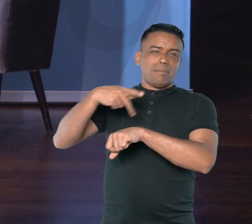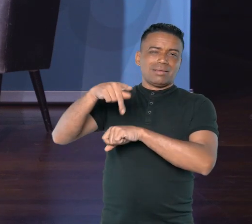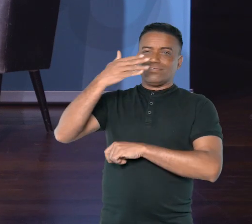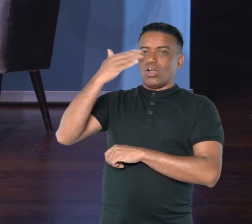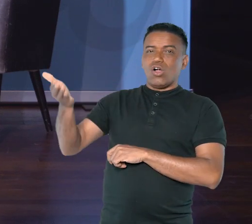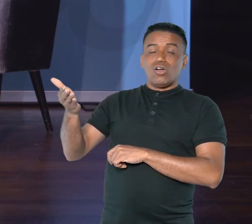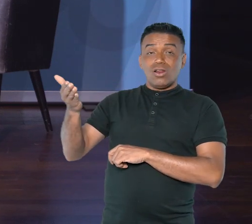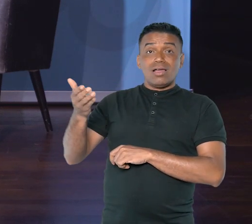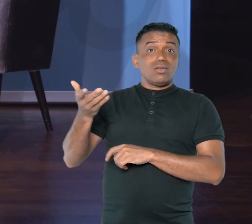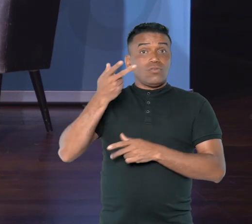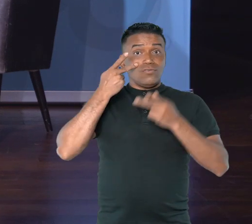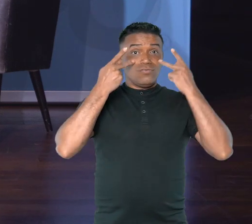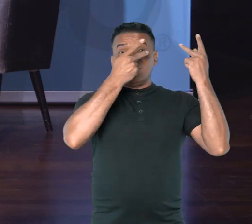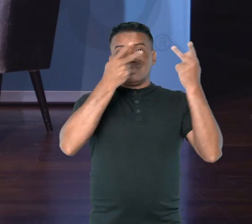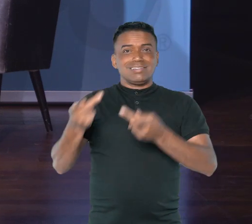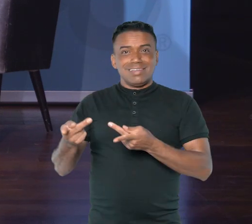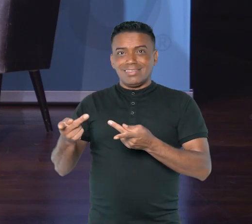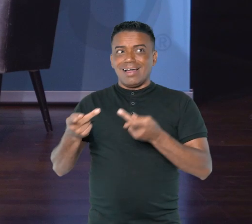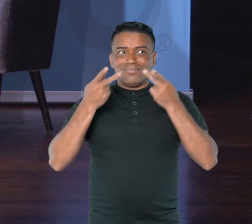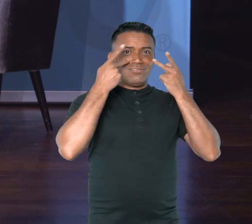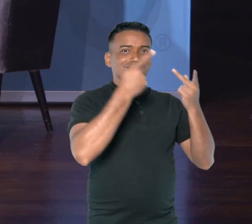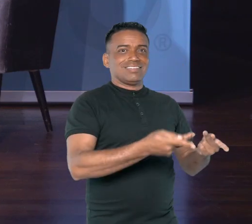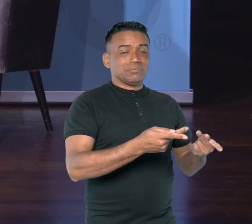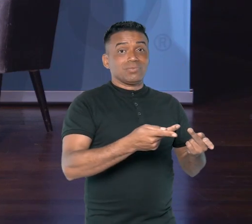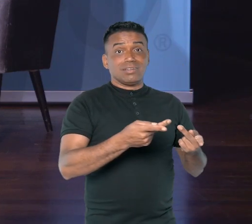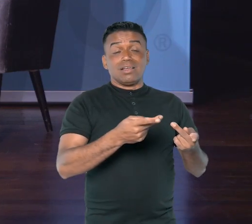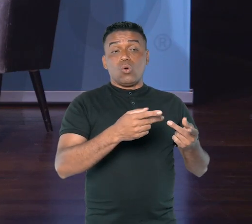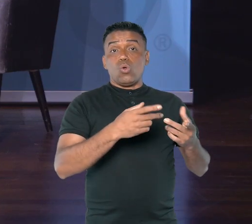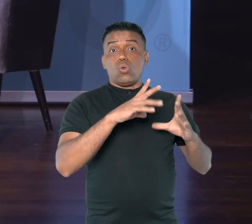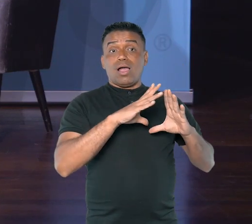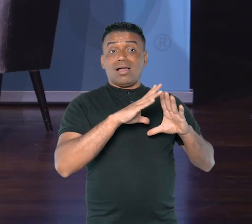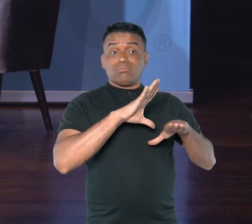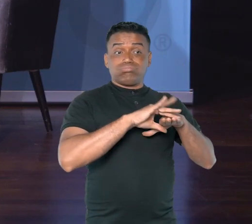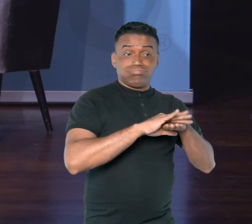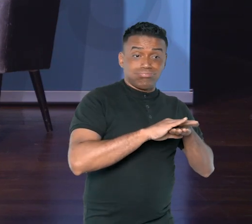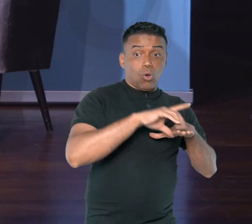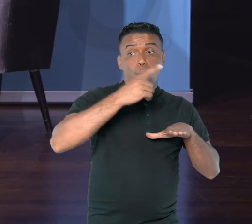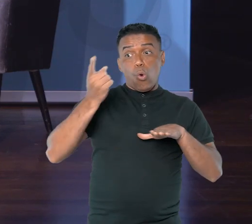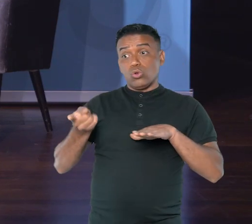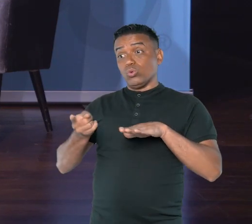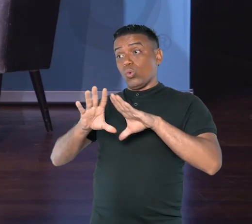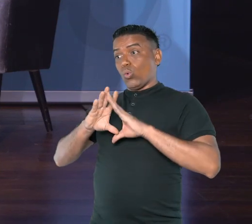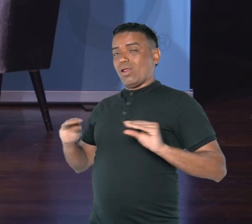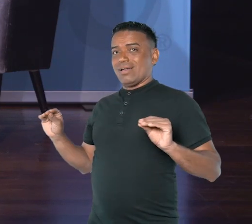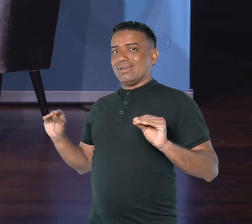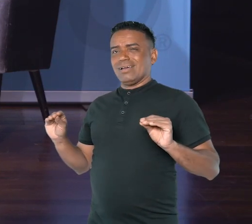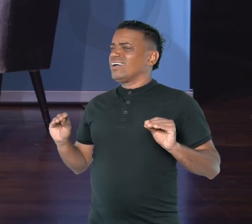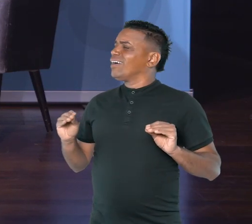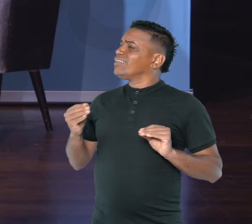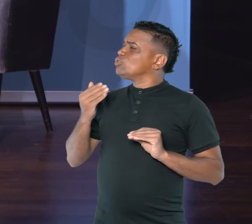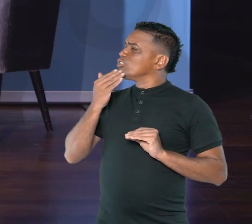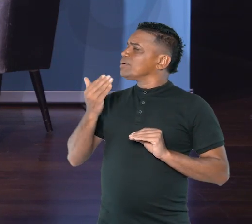você revisita, né? Quando você está curada. Quero te pedir para falar sobre isso. Não tinha